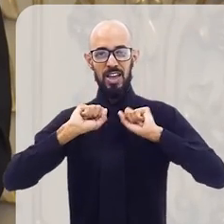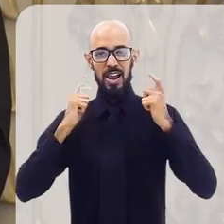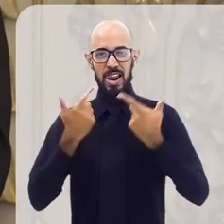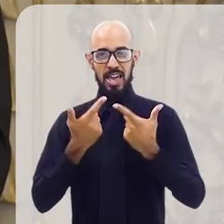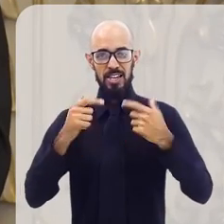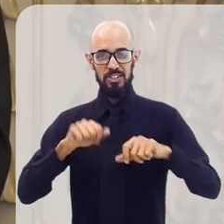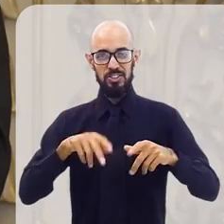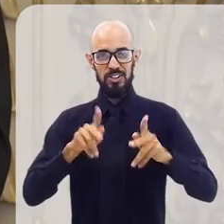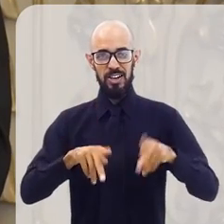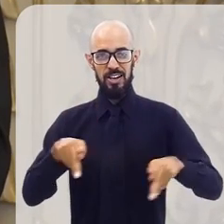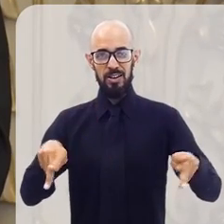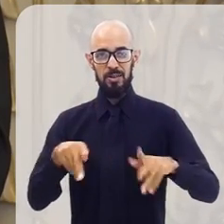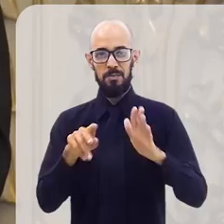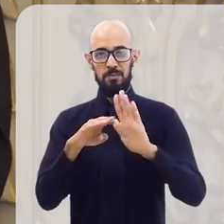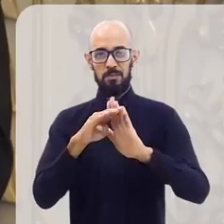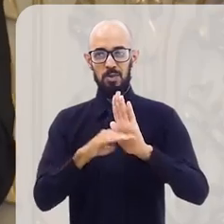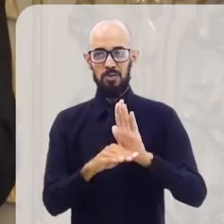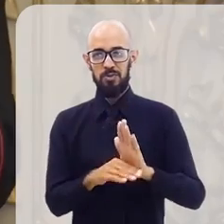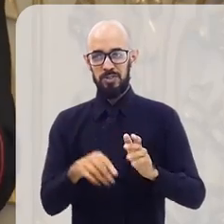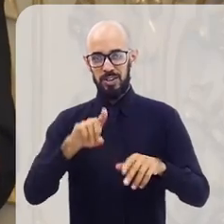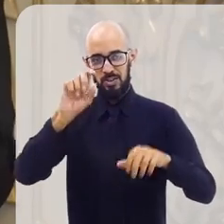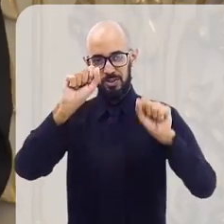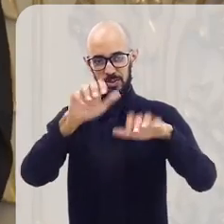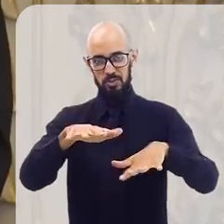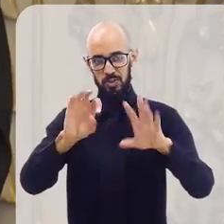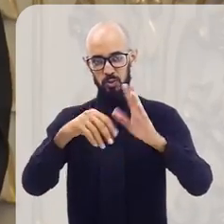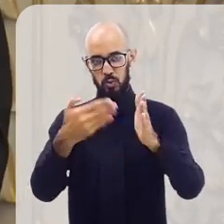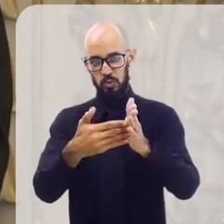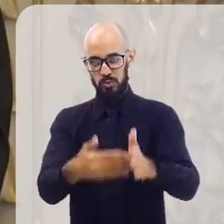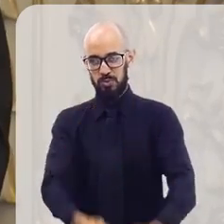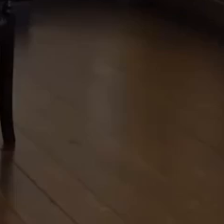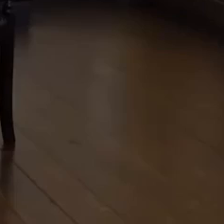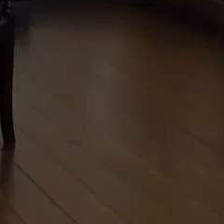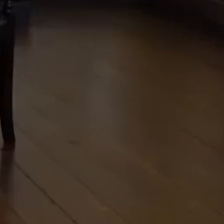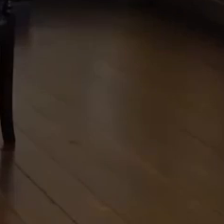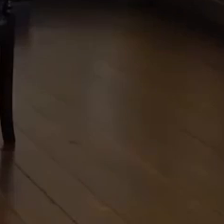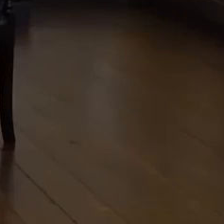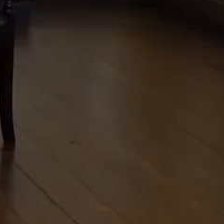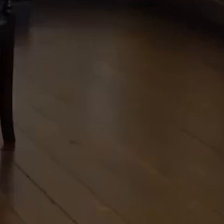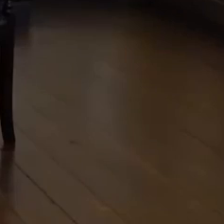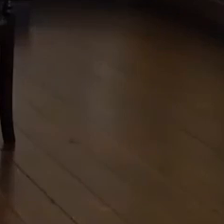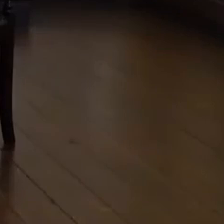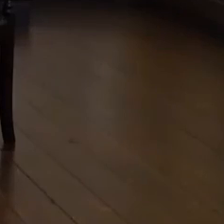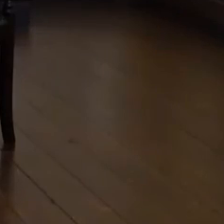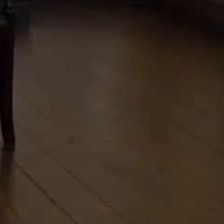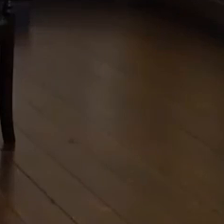TV alerj o canal do Povo muito obrigada Deus abençoe a todos e